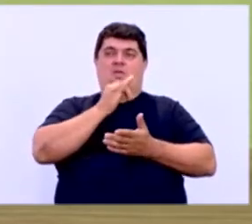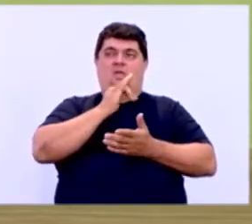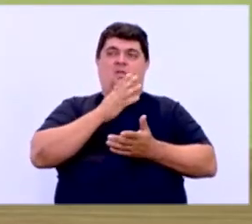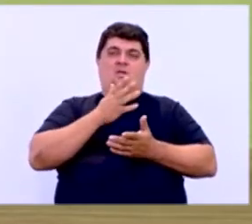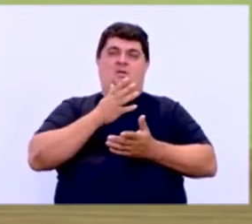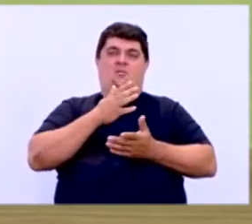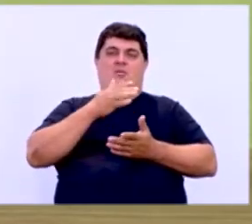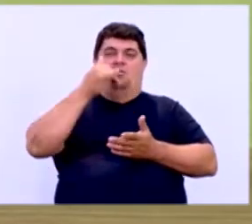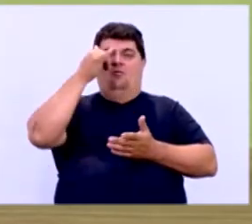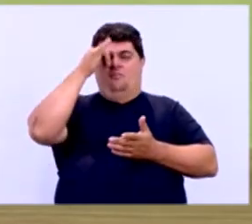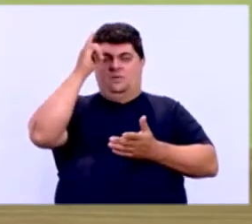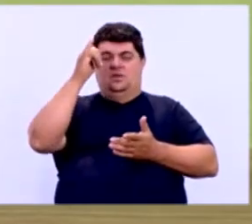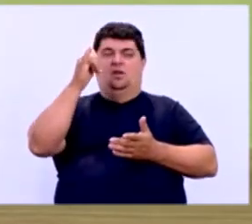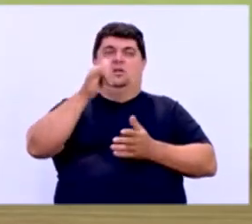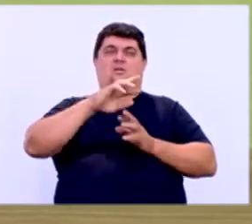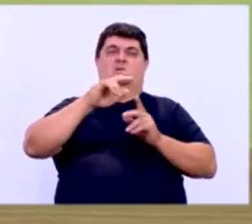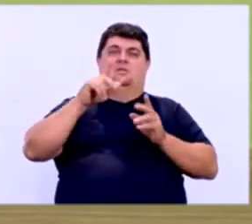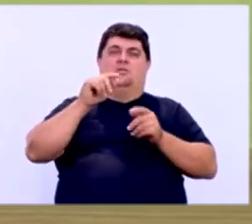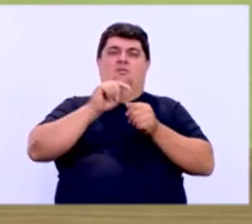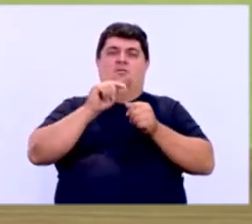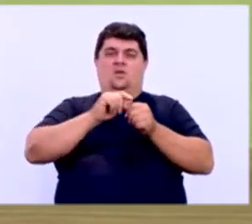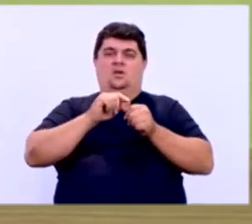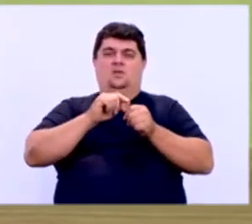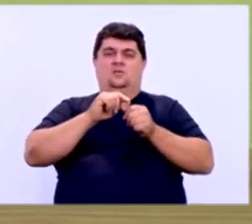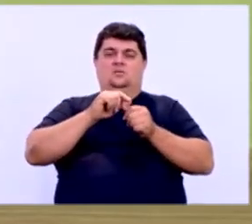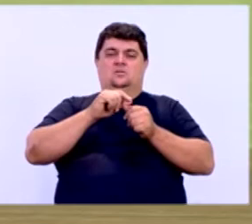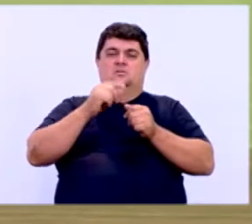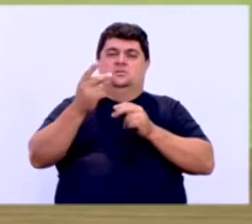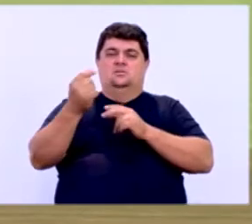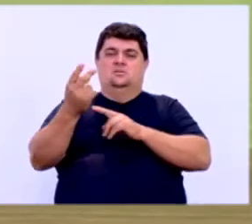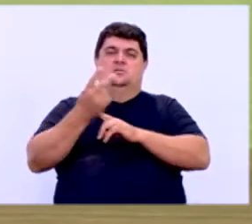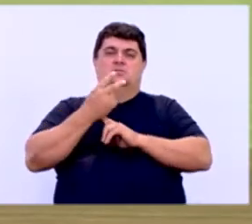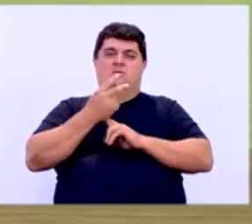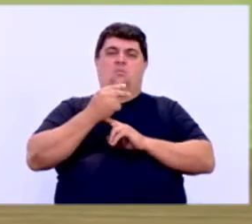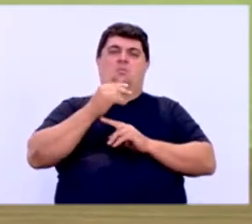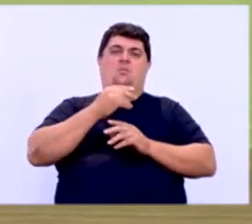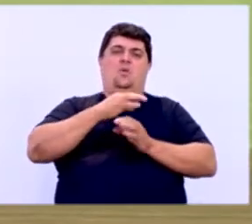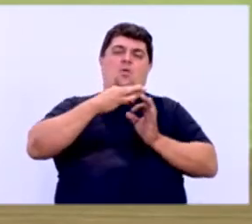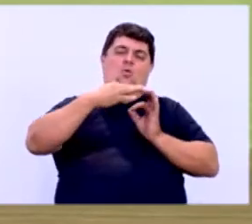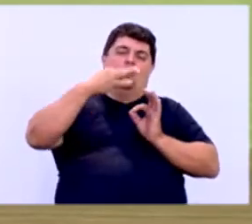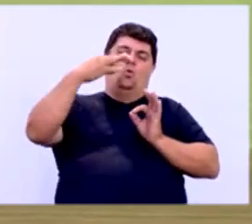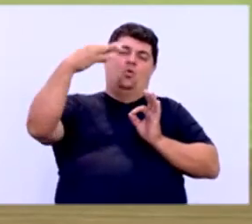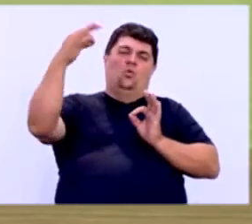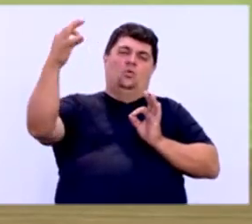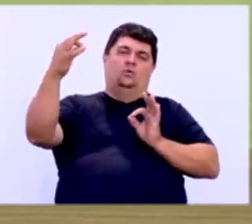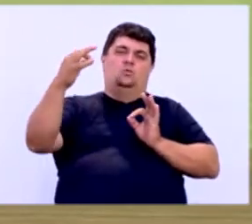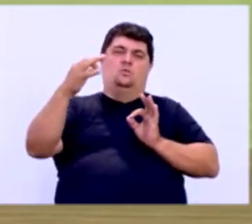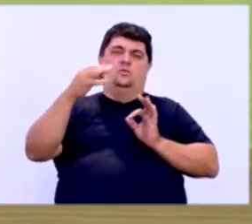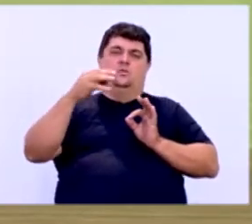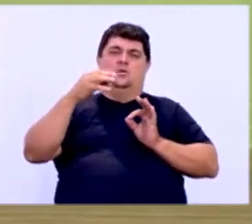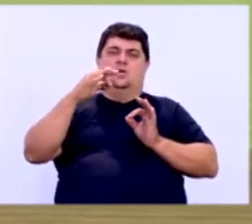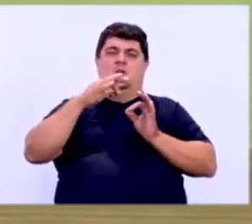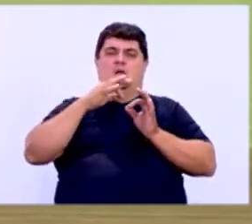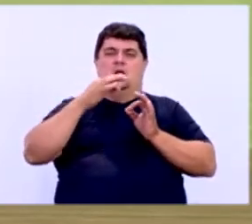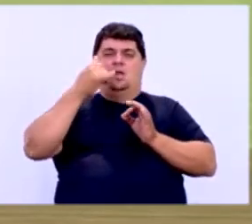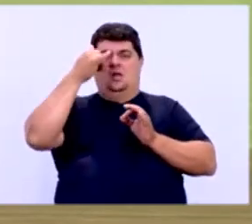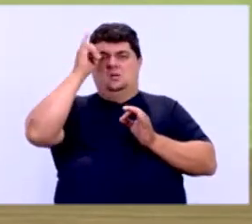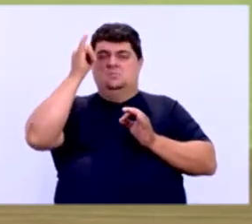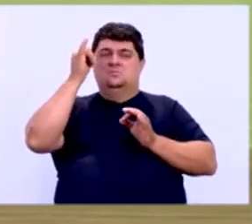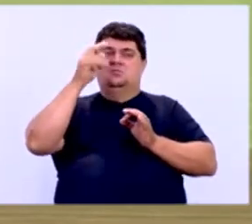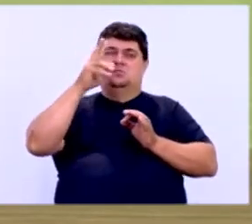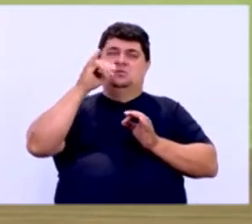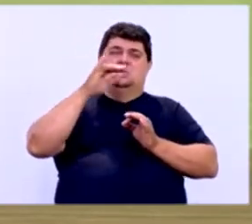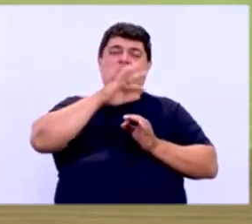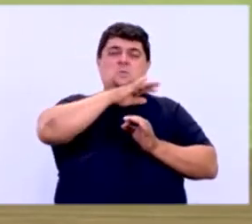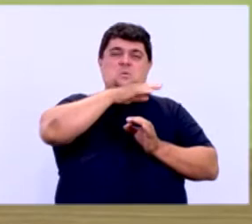os investimentos, acabam fazendo empréstimos em grandes bancos a longo prazo, às vezes a atividade não vai tão bem quanto esperado e